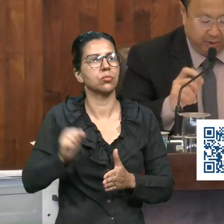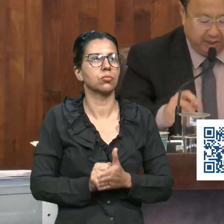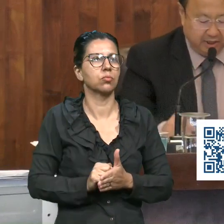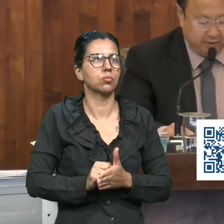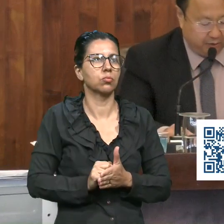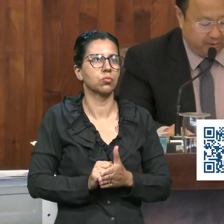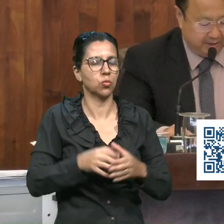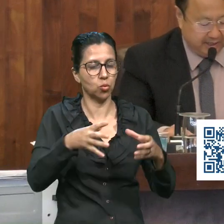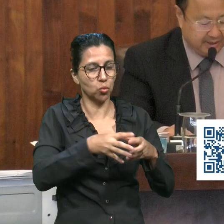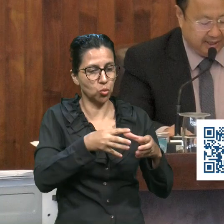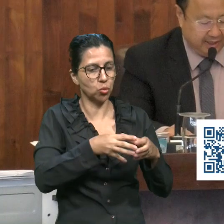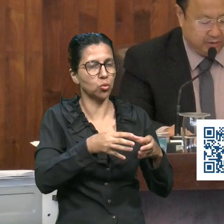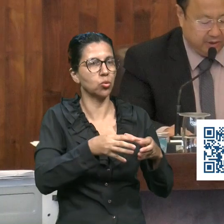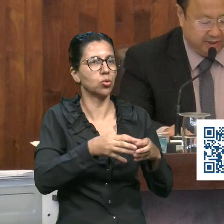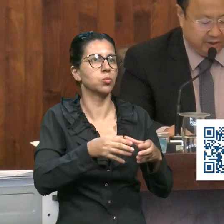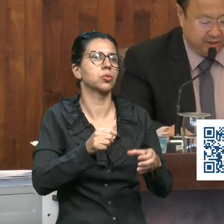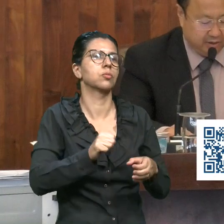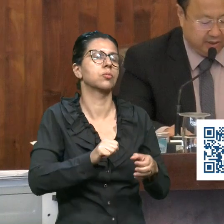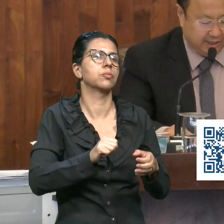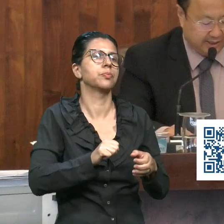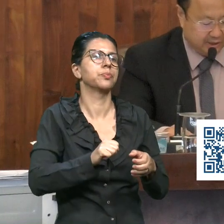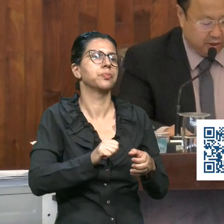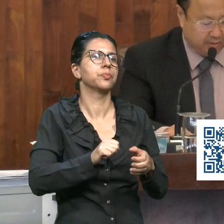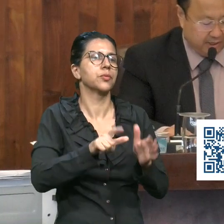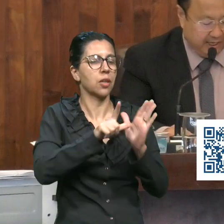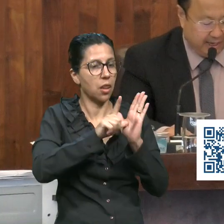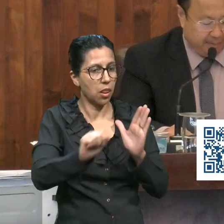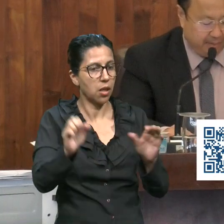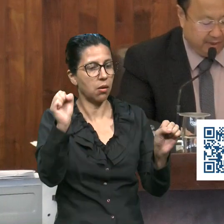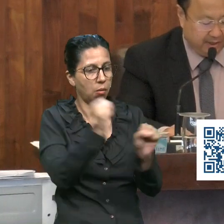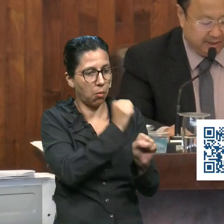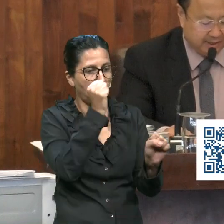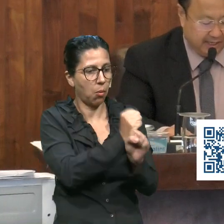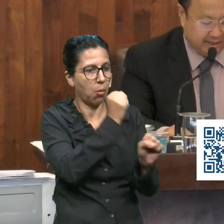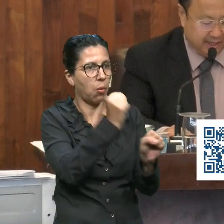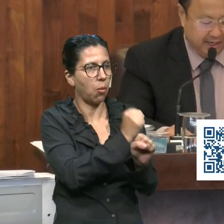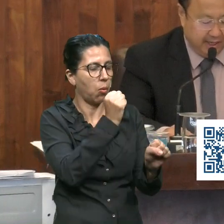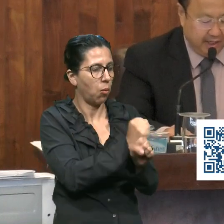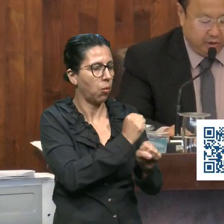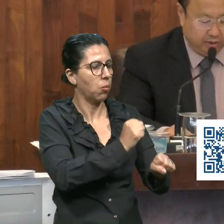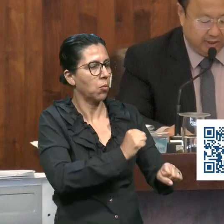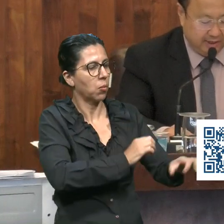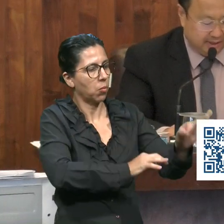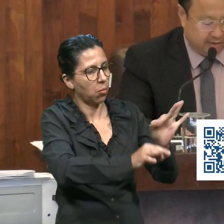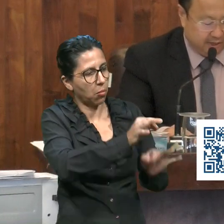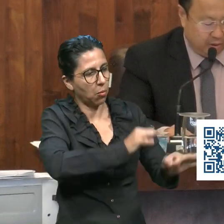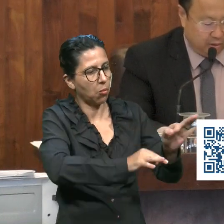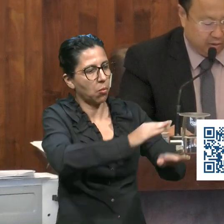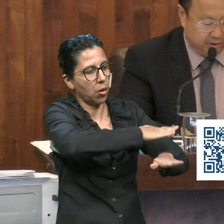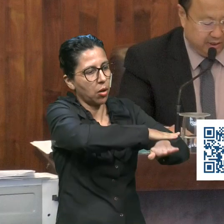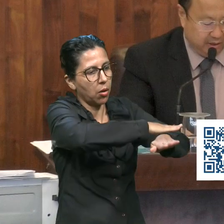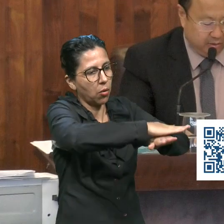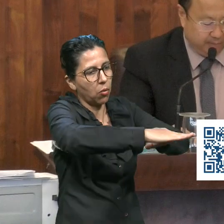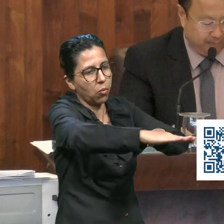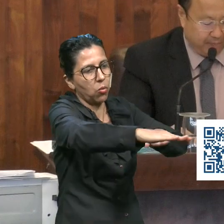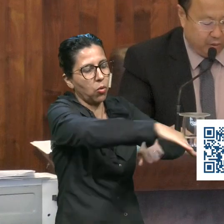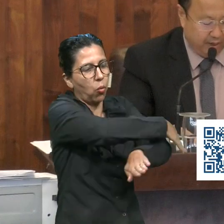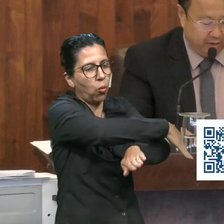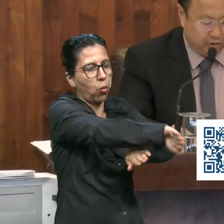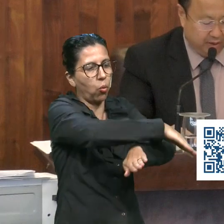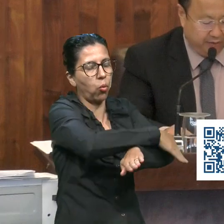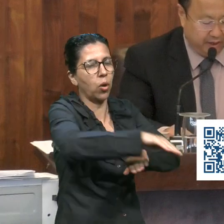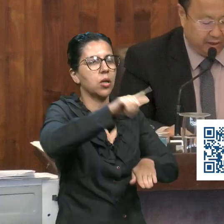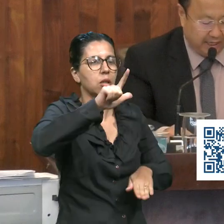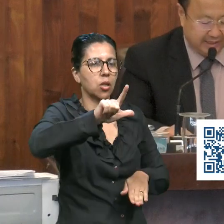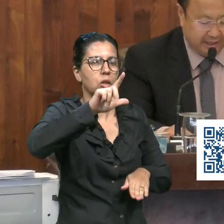setor competente e informar as casas e leis, quando serão executadas as obras de recapeamento necessárias em toda a extensão da rua Lucílio